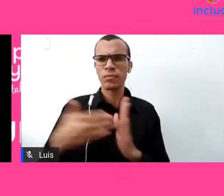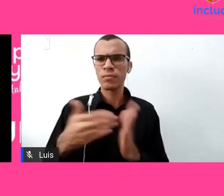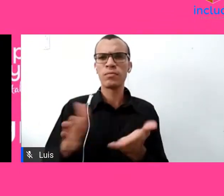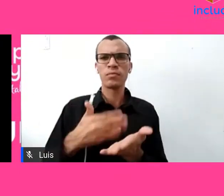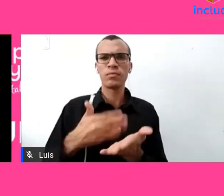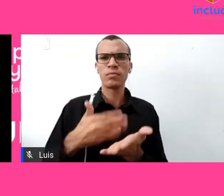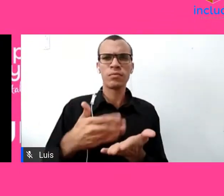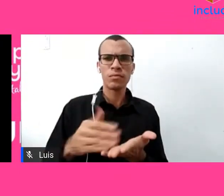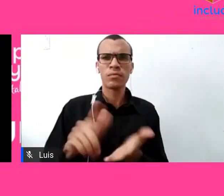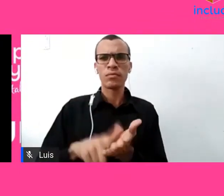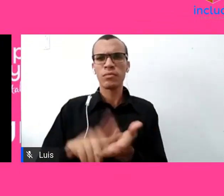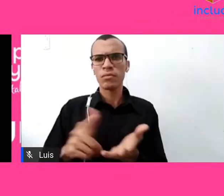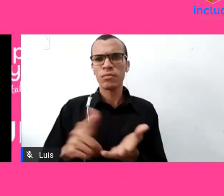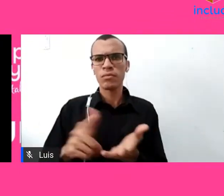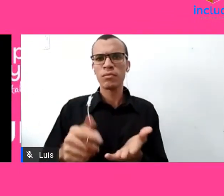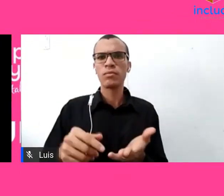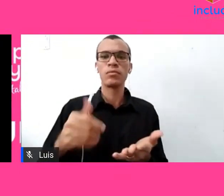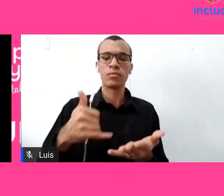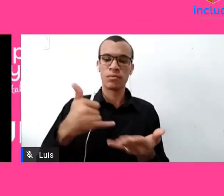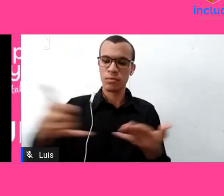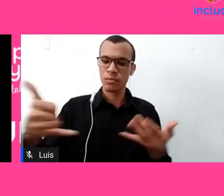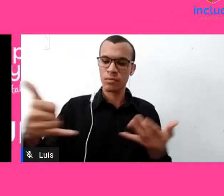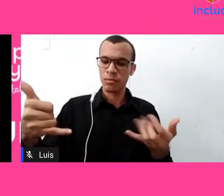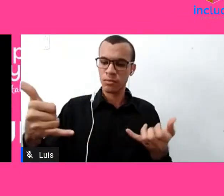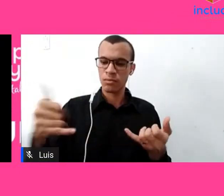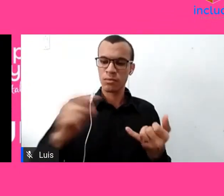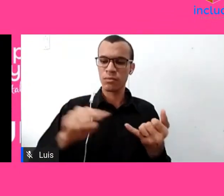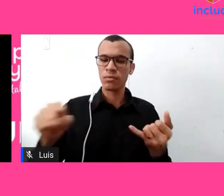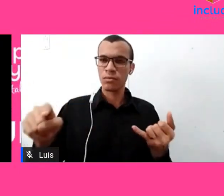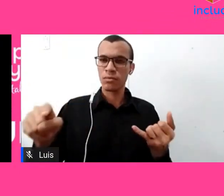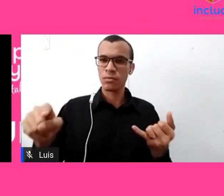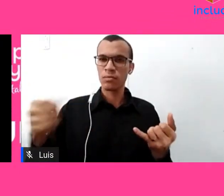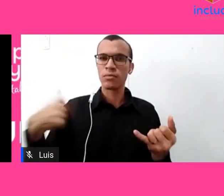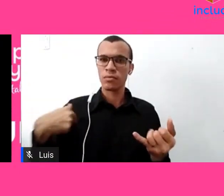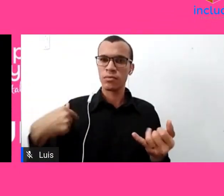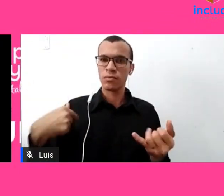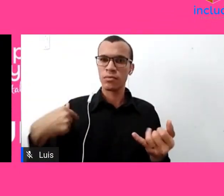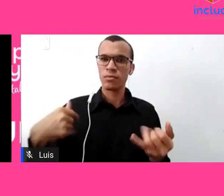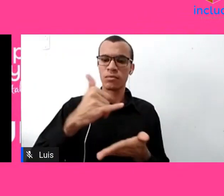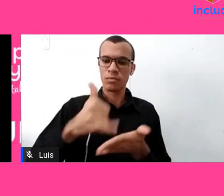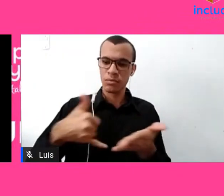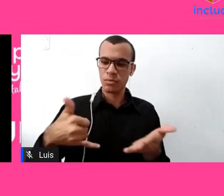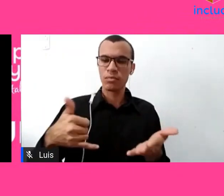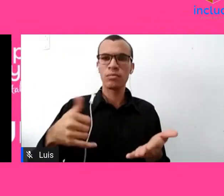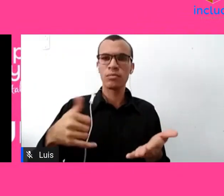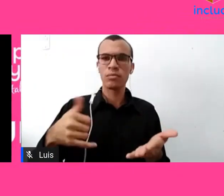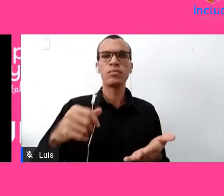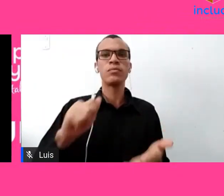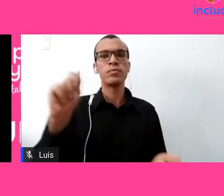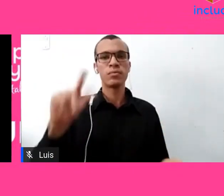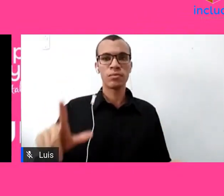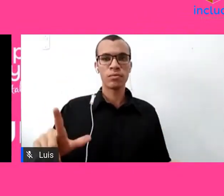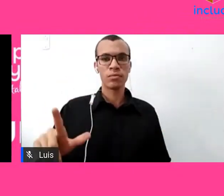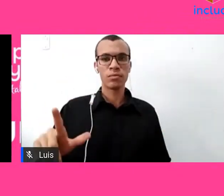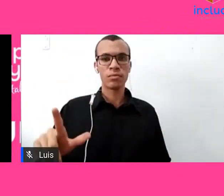linhas pontilhadas, eu vou riscar com a caneta azul. Porém, tem um